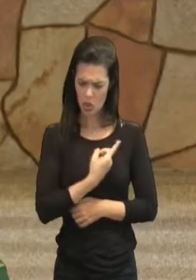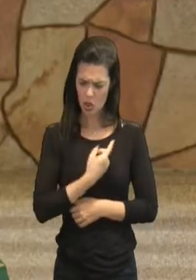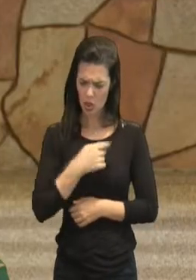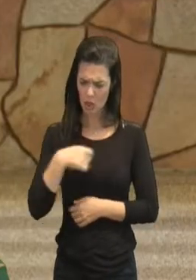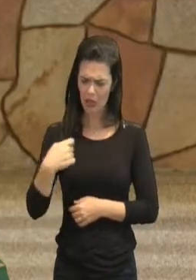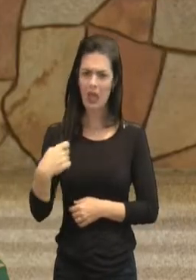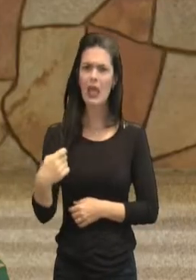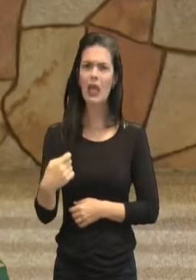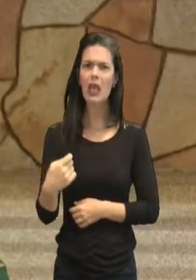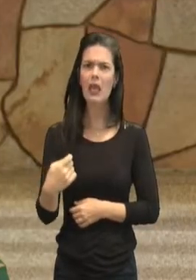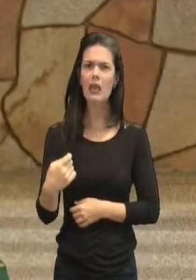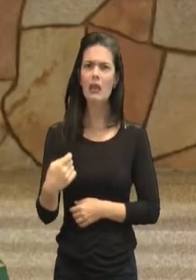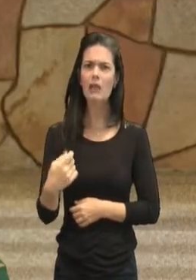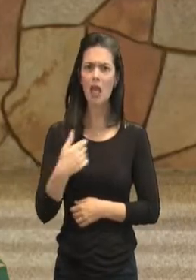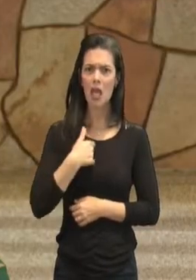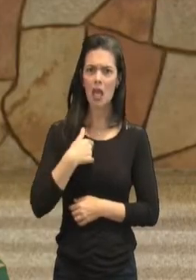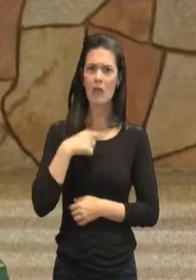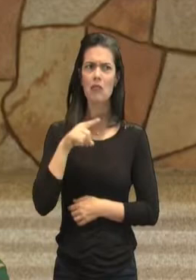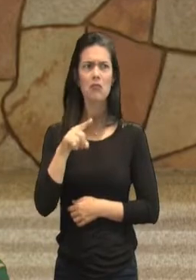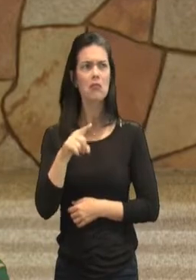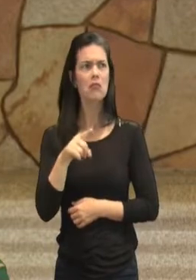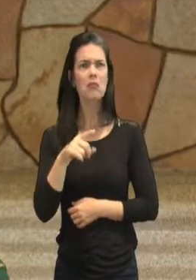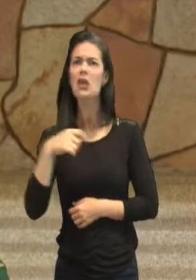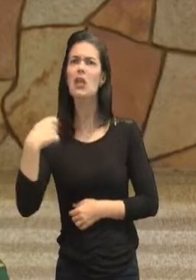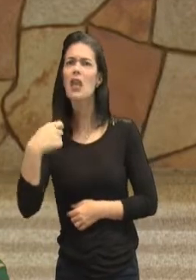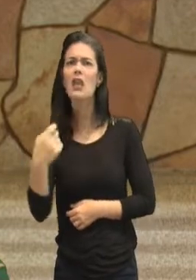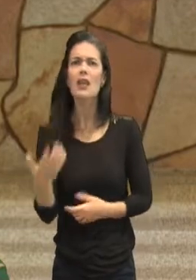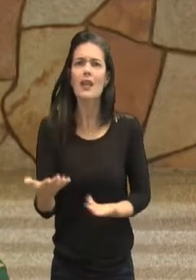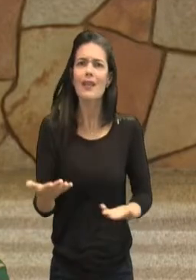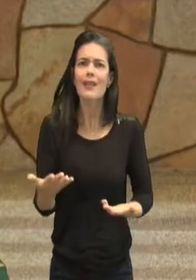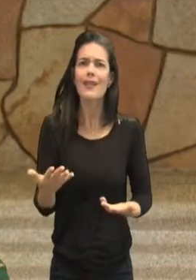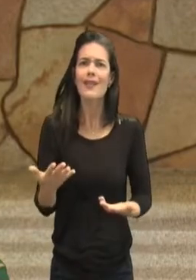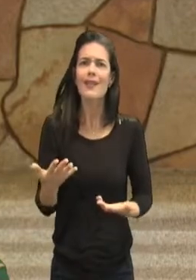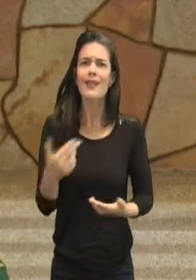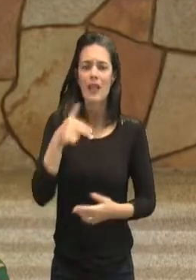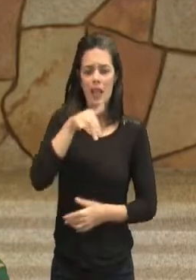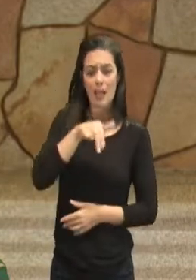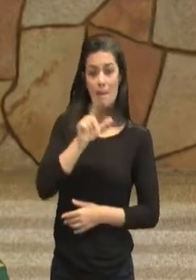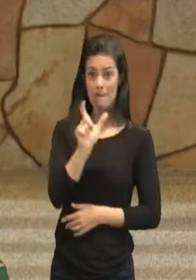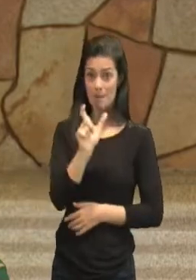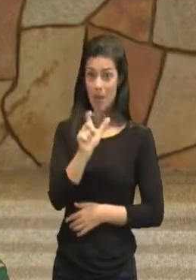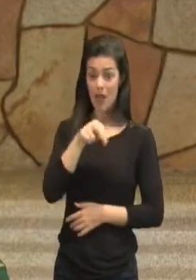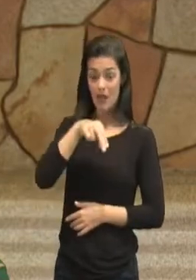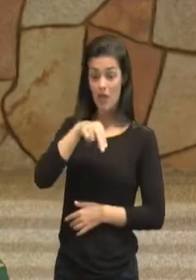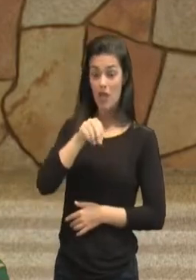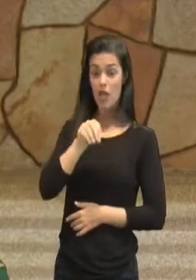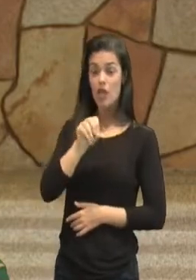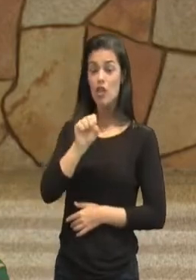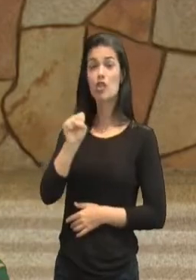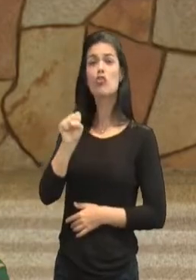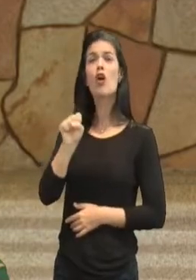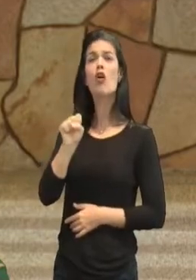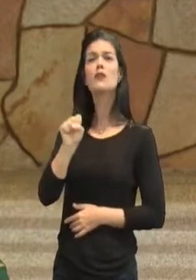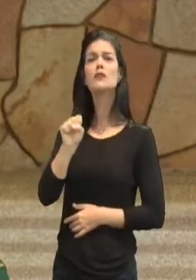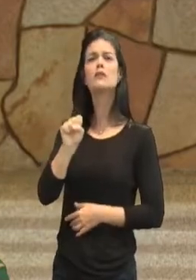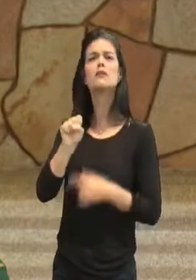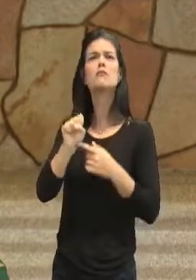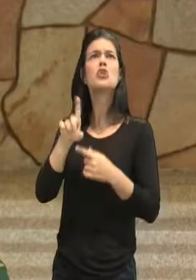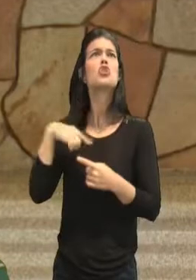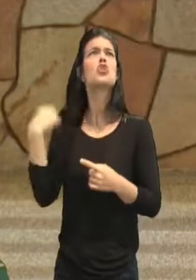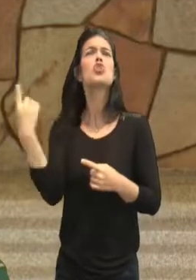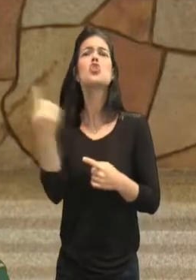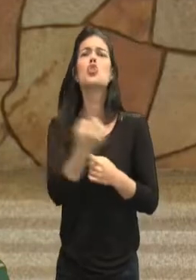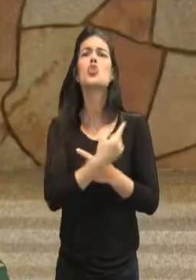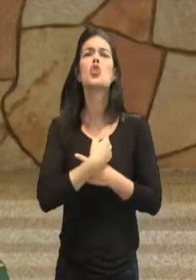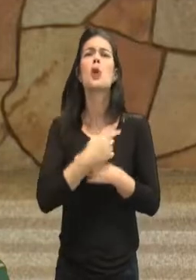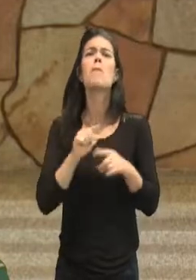escolheu, escolheu a nós. Quem é esse nós aqui? A resposta está